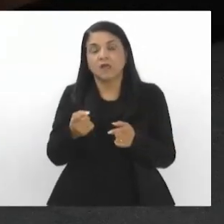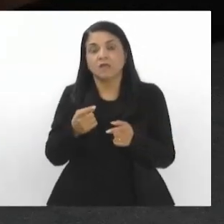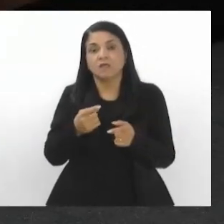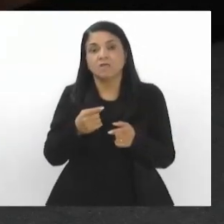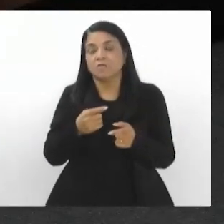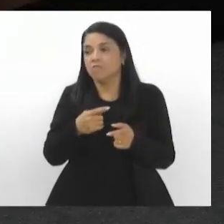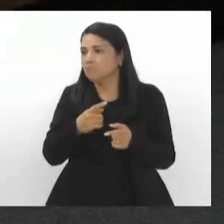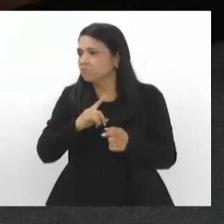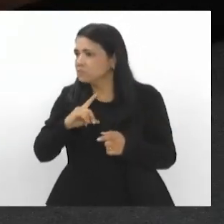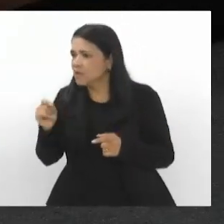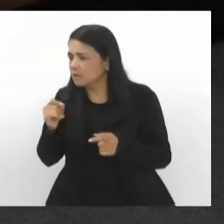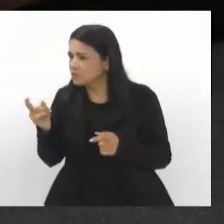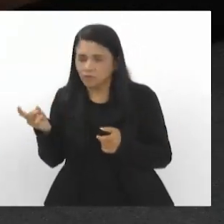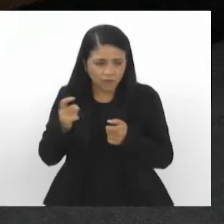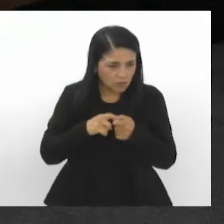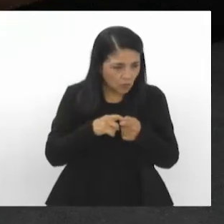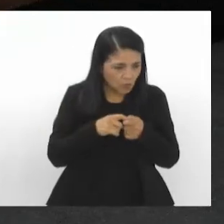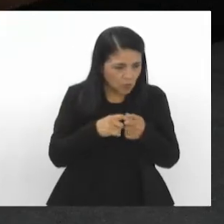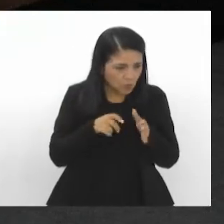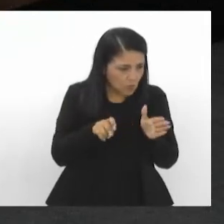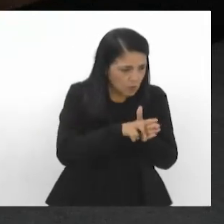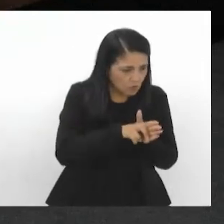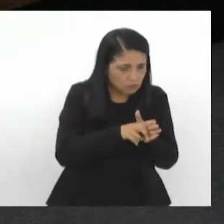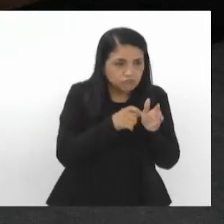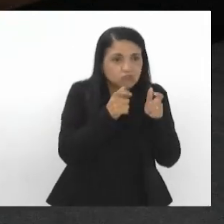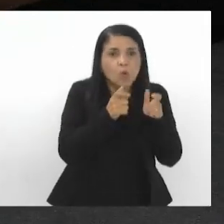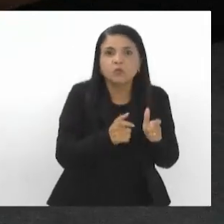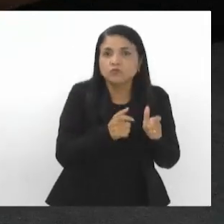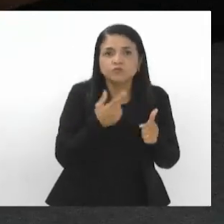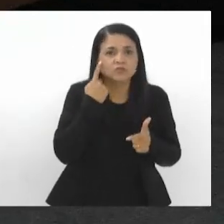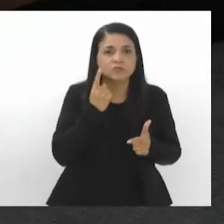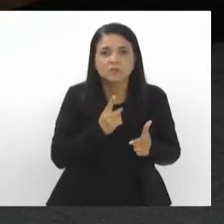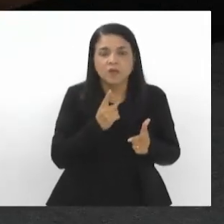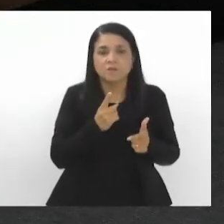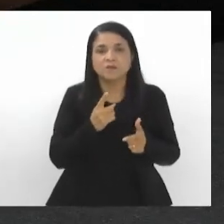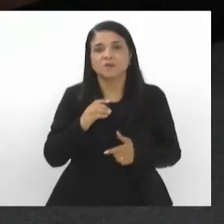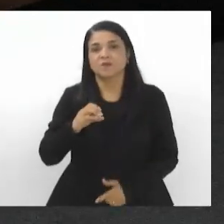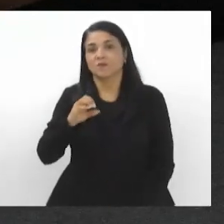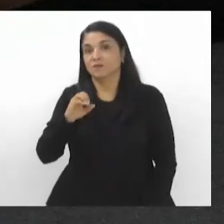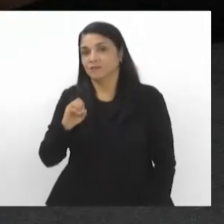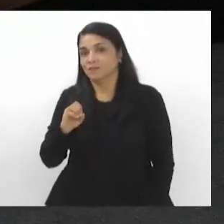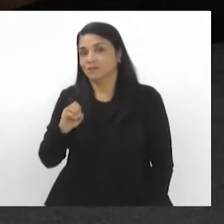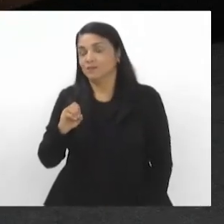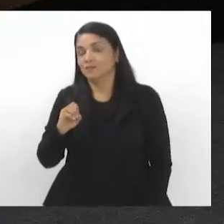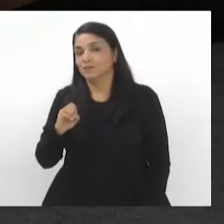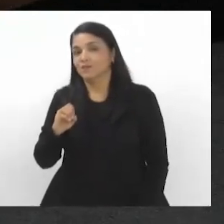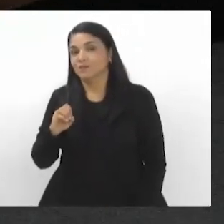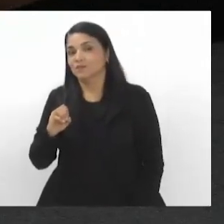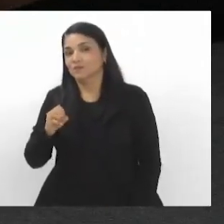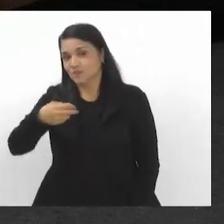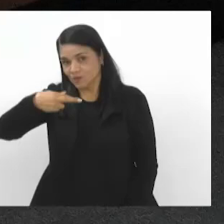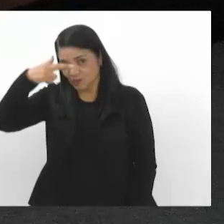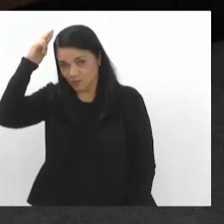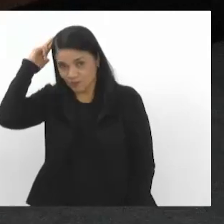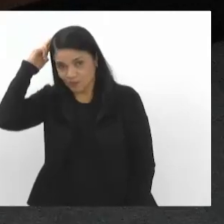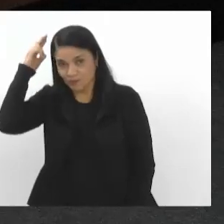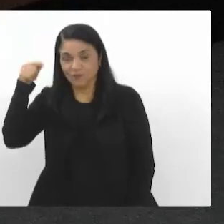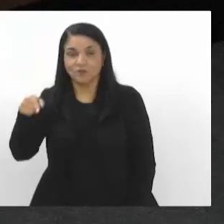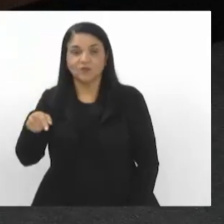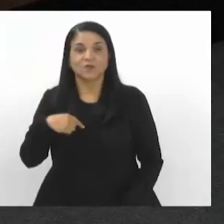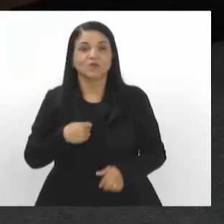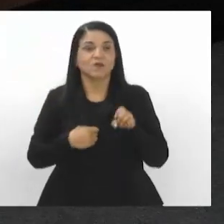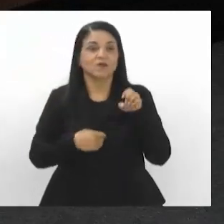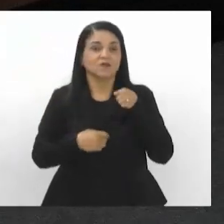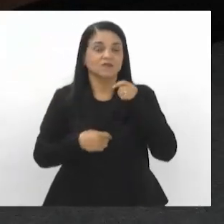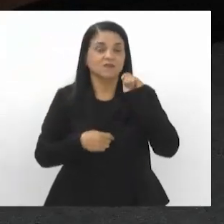onde os carros foram. O Paquito 02 é discípulo do Paquito 01. Rodrigo Neves e